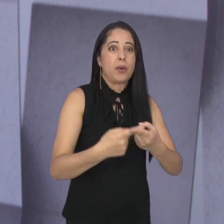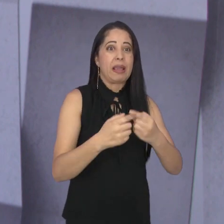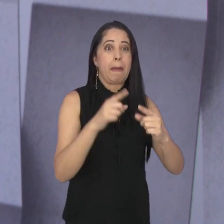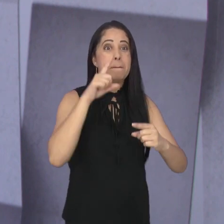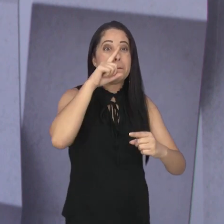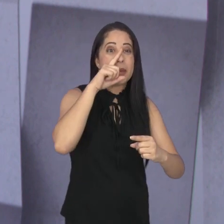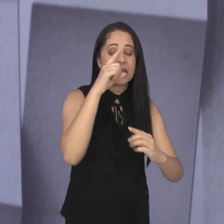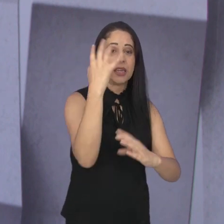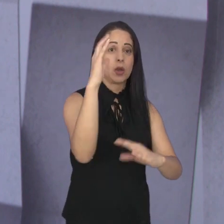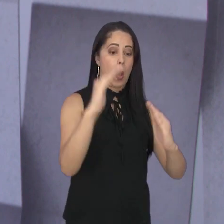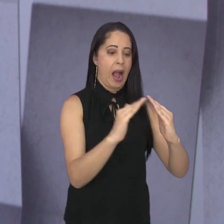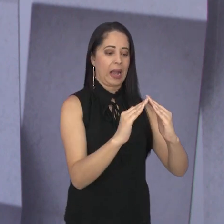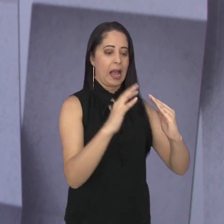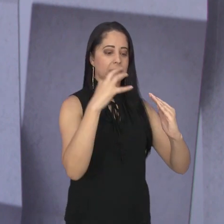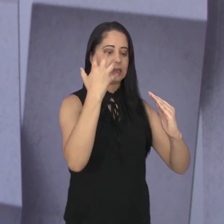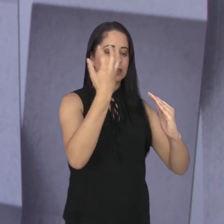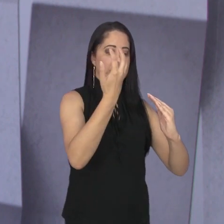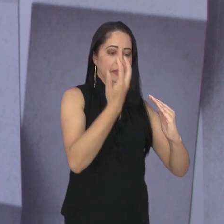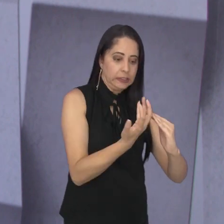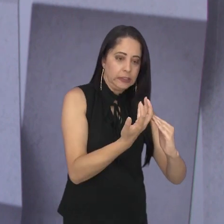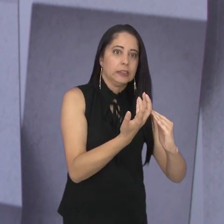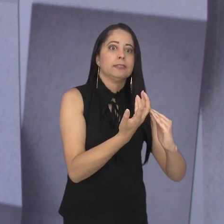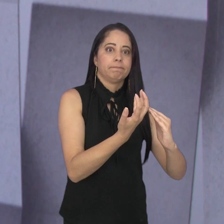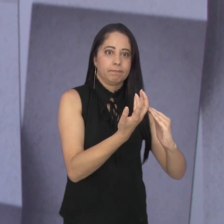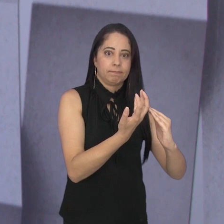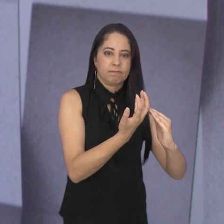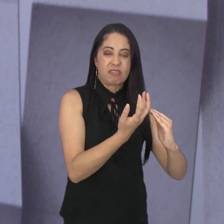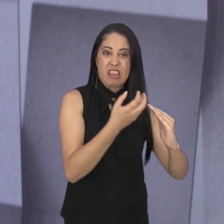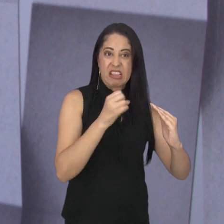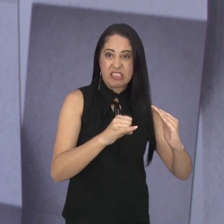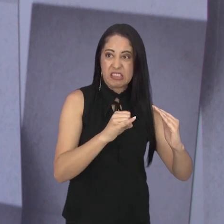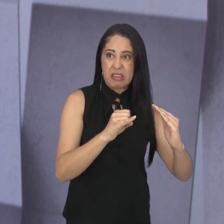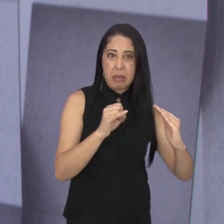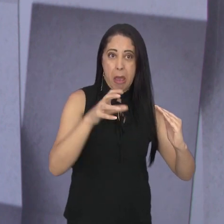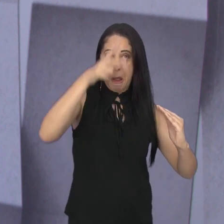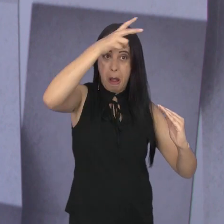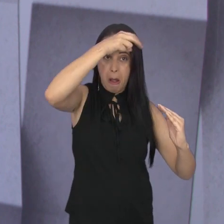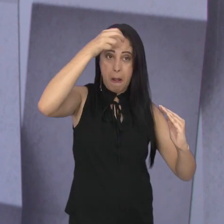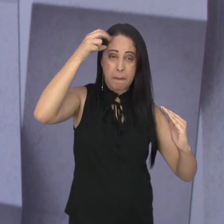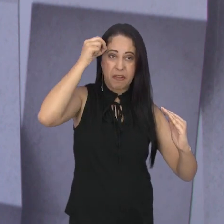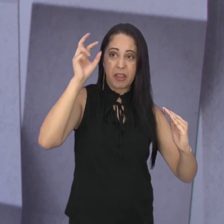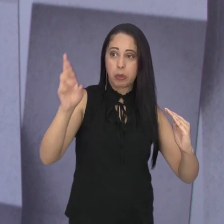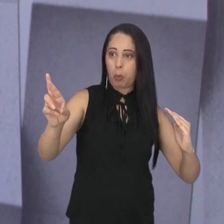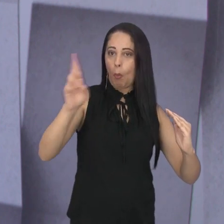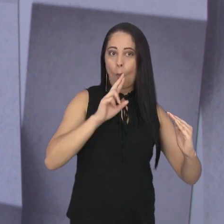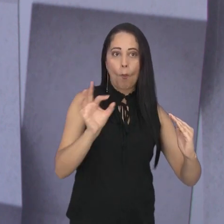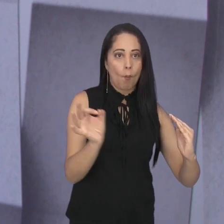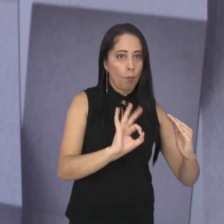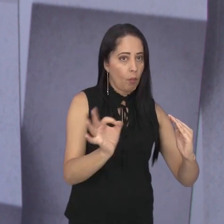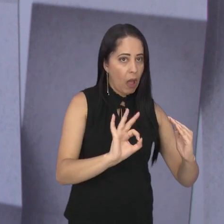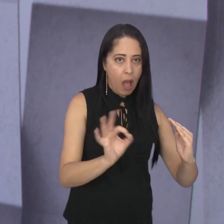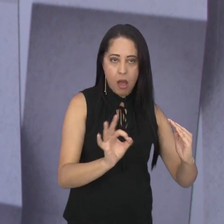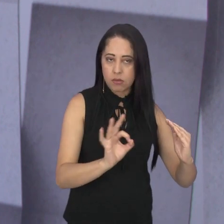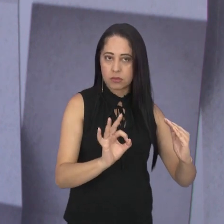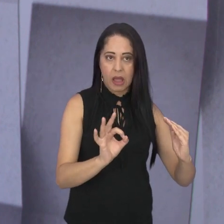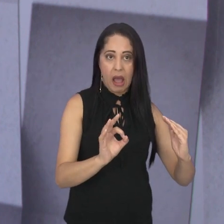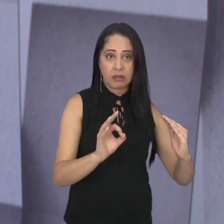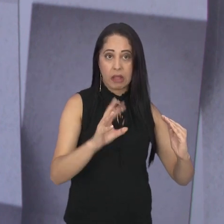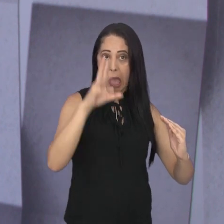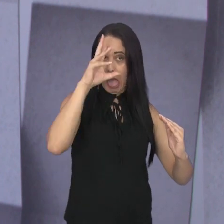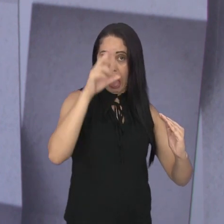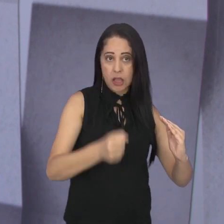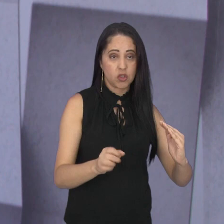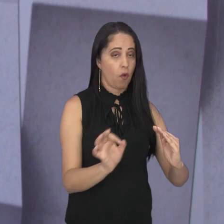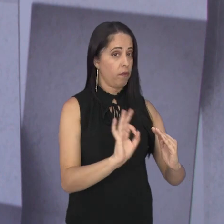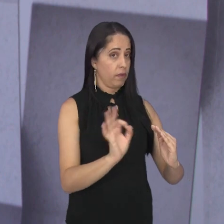risco que ela está representando, e se não houver esse atendimento pela Prefeitura,